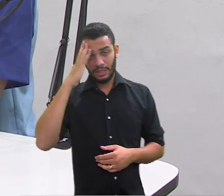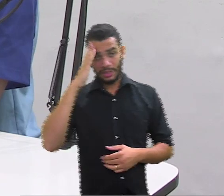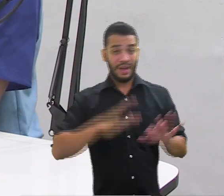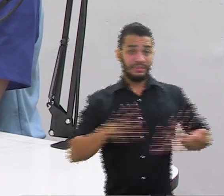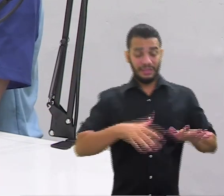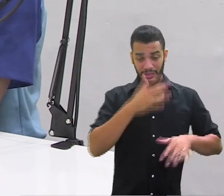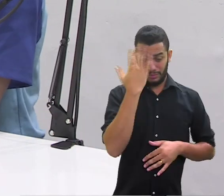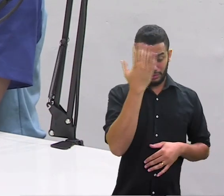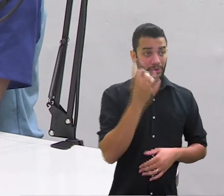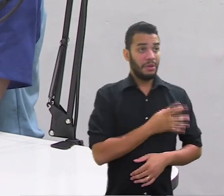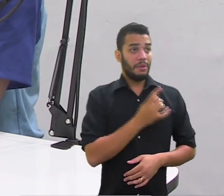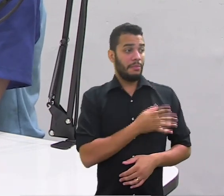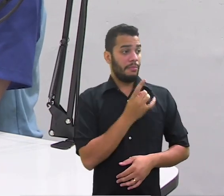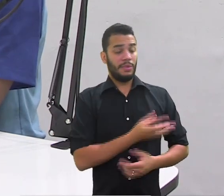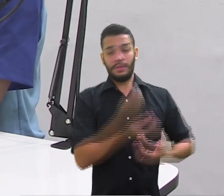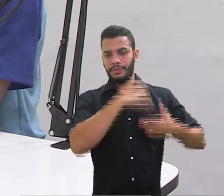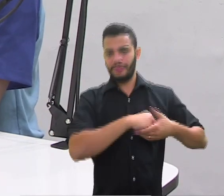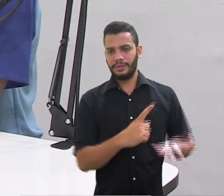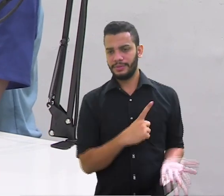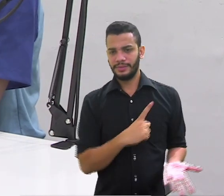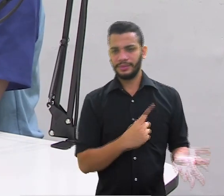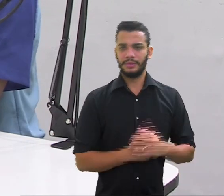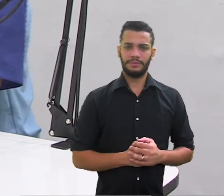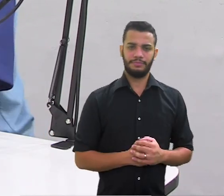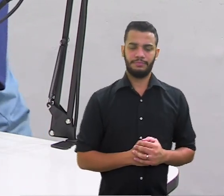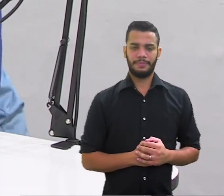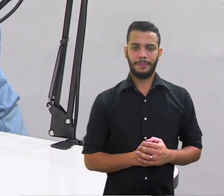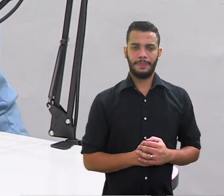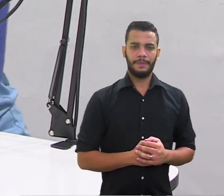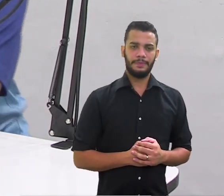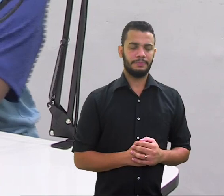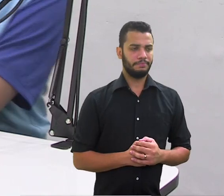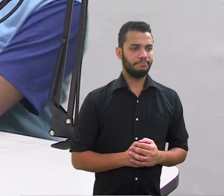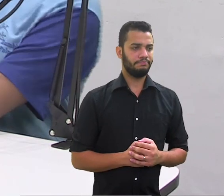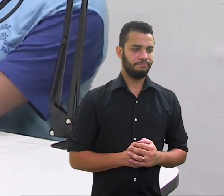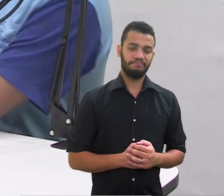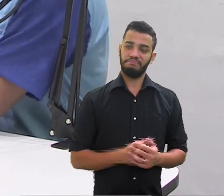ir para a escola, você toma pavor de dar aula por causa disso. Verdade.